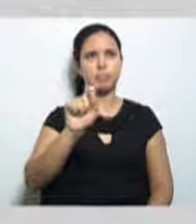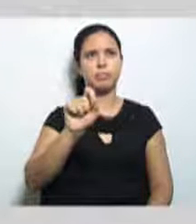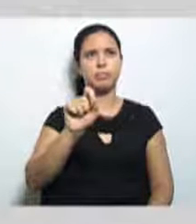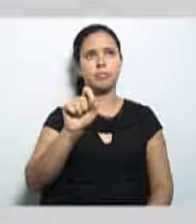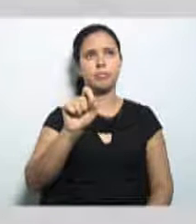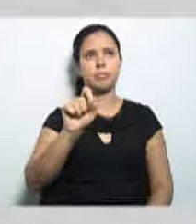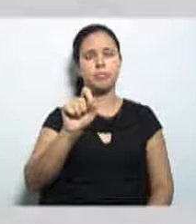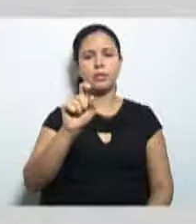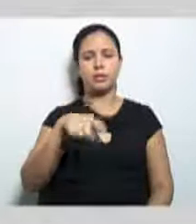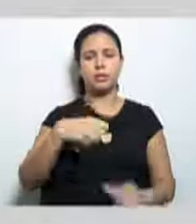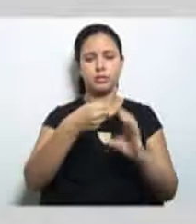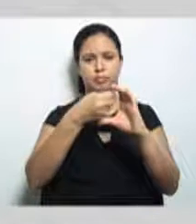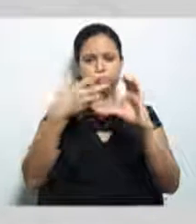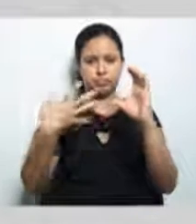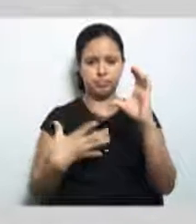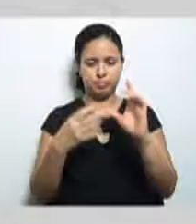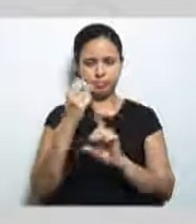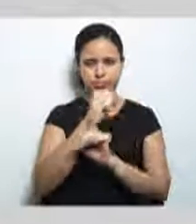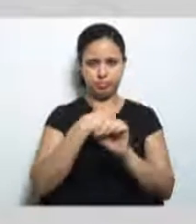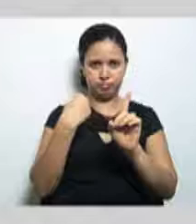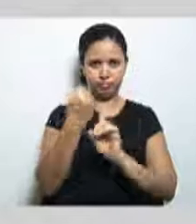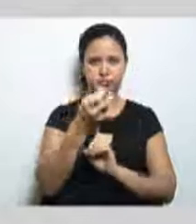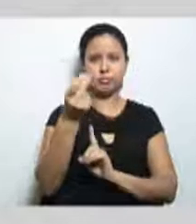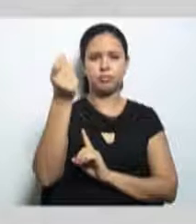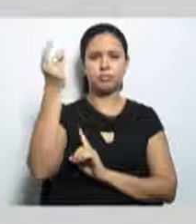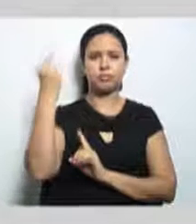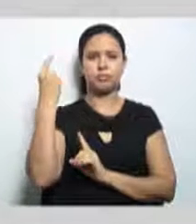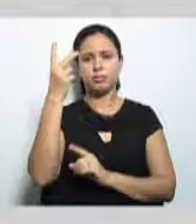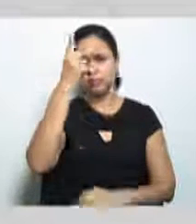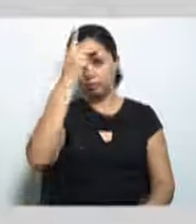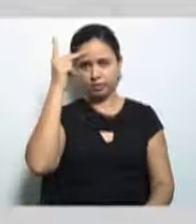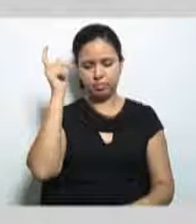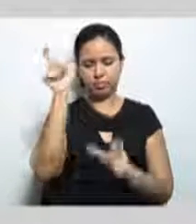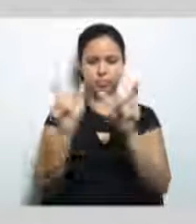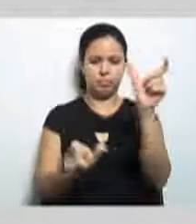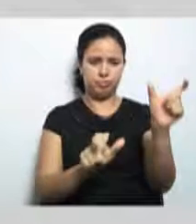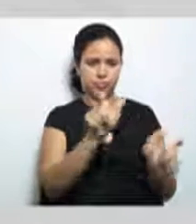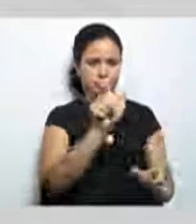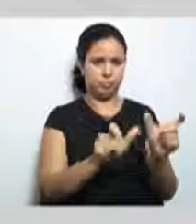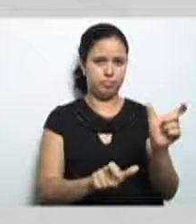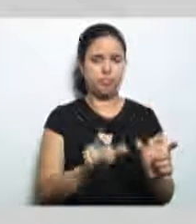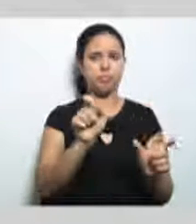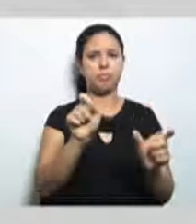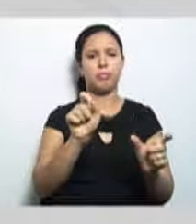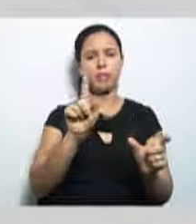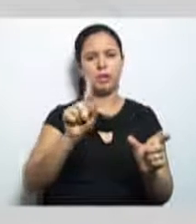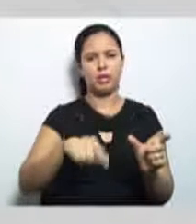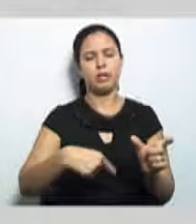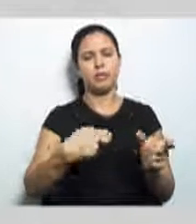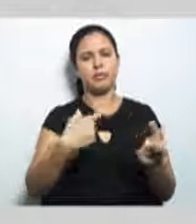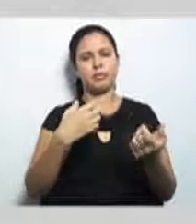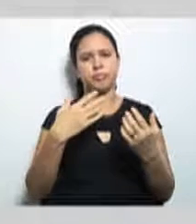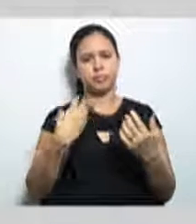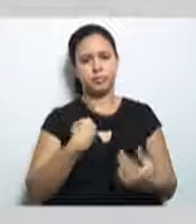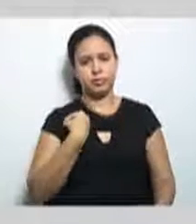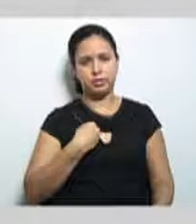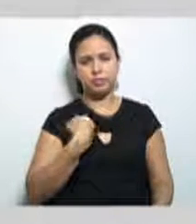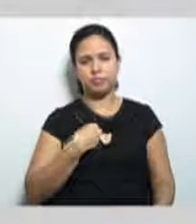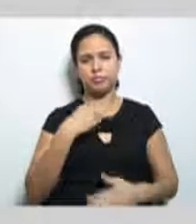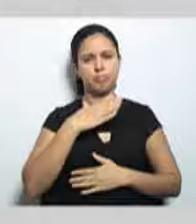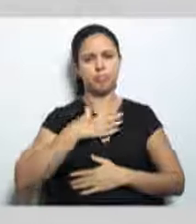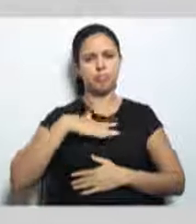qual era a característica da sociedade na época? As pessoas eram sedentárias,